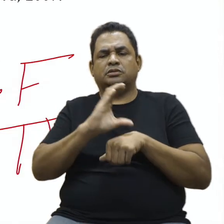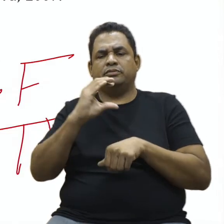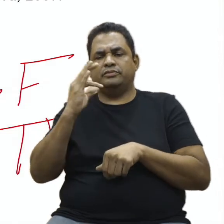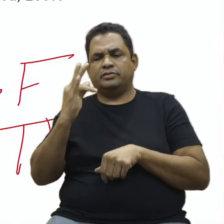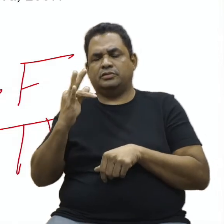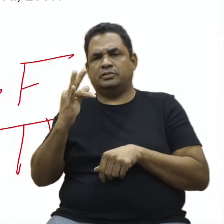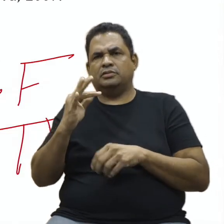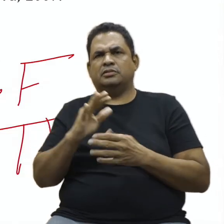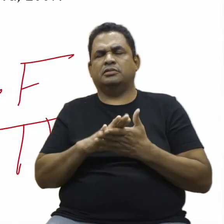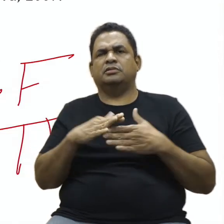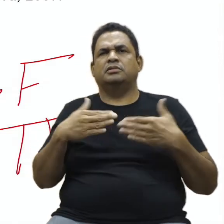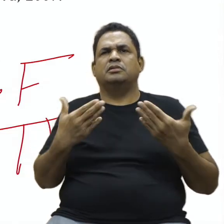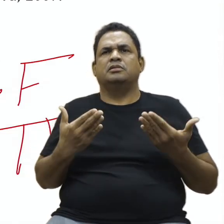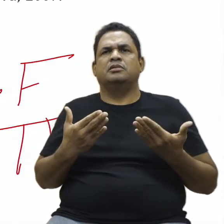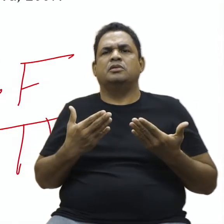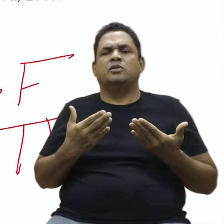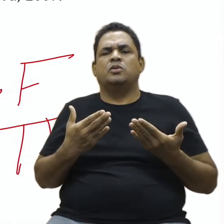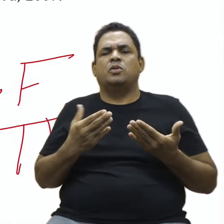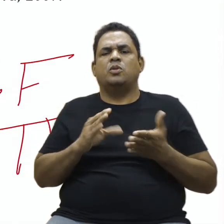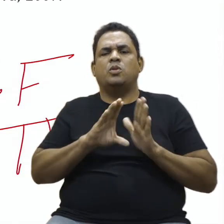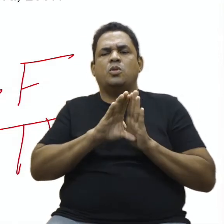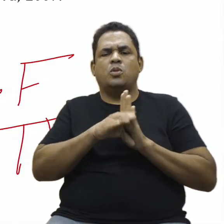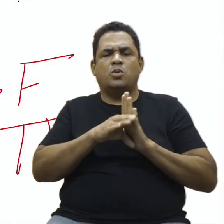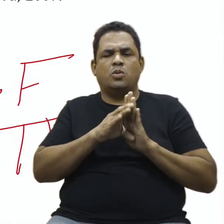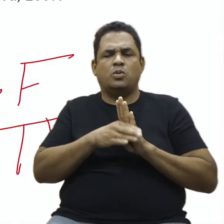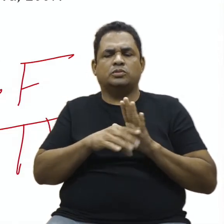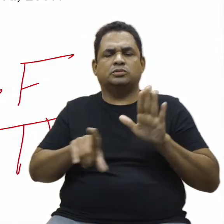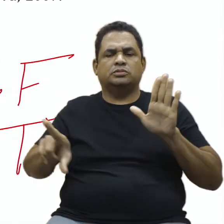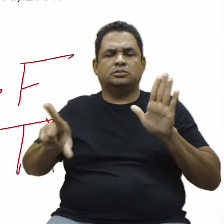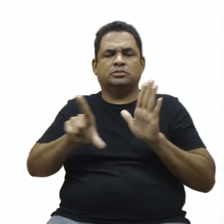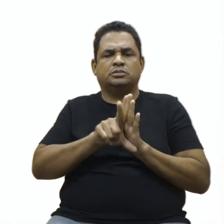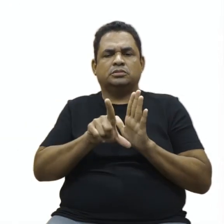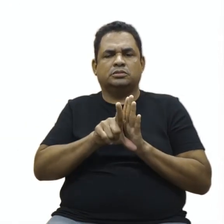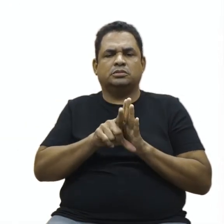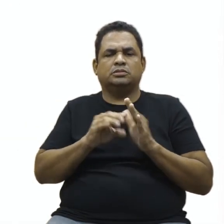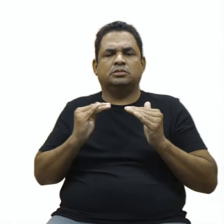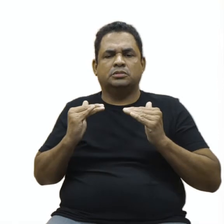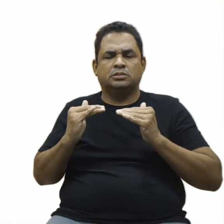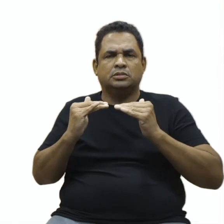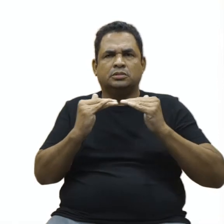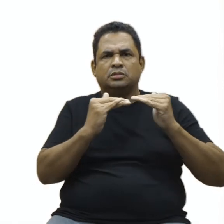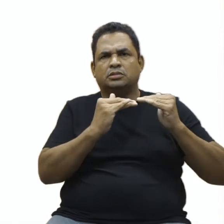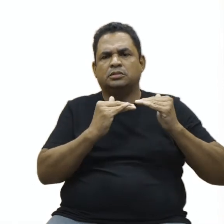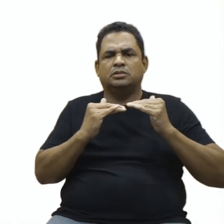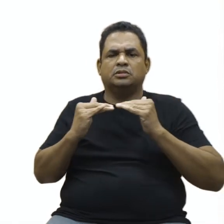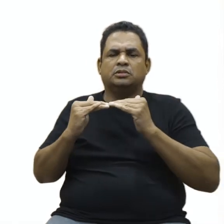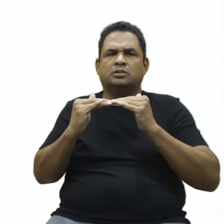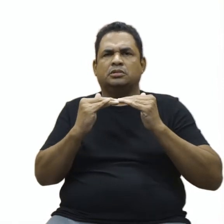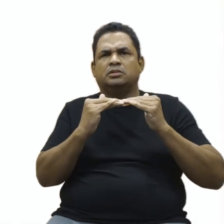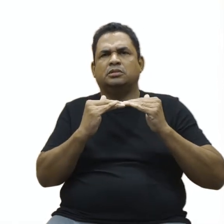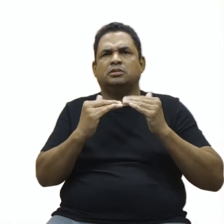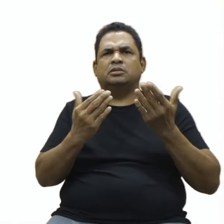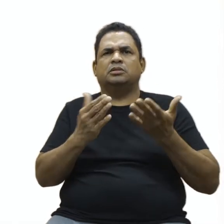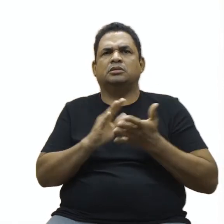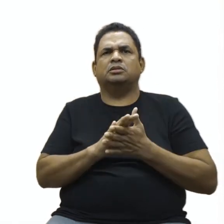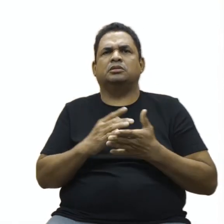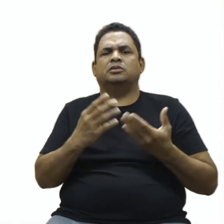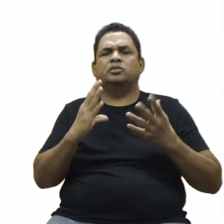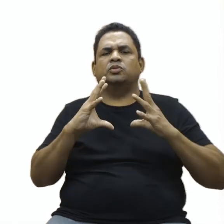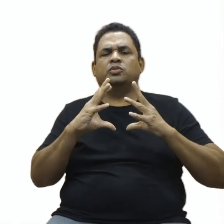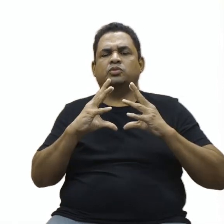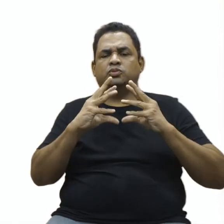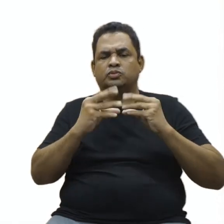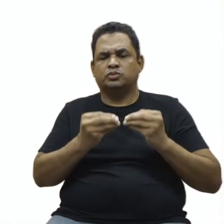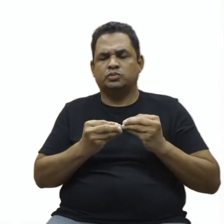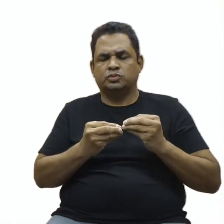né? Então, assim, o conceito da legalidade, da estabilidade que a gente está dizendo aqui, é que todas as